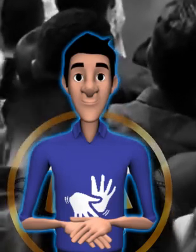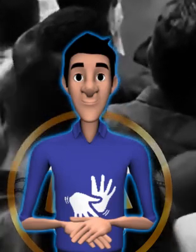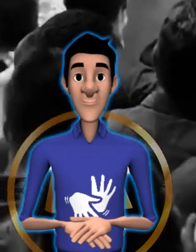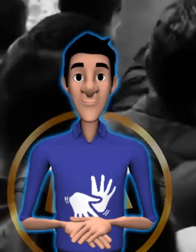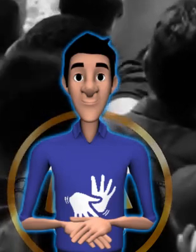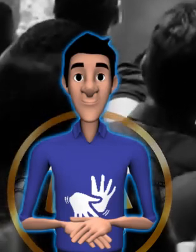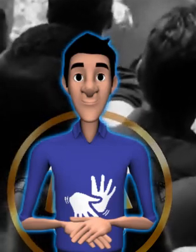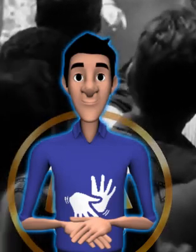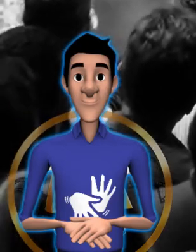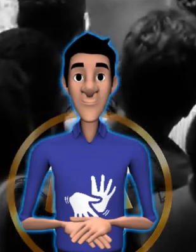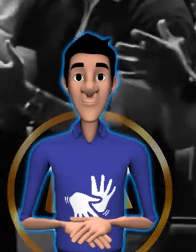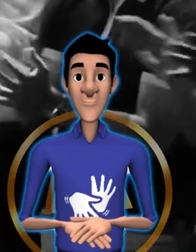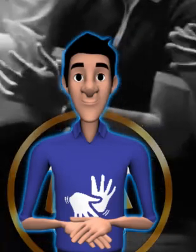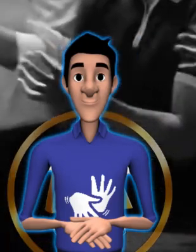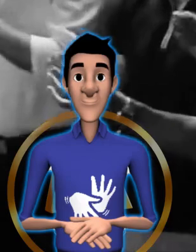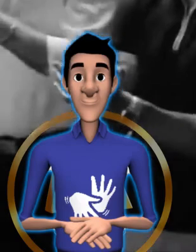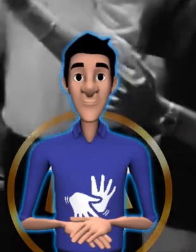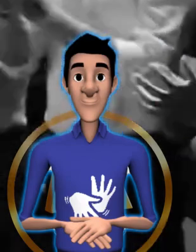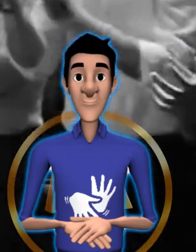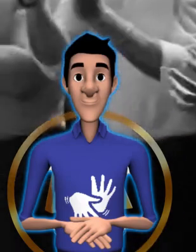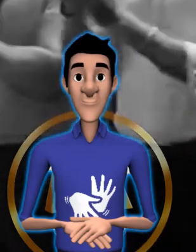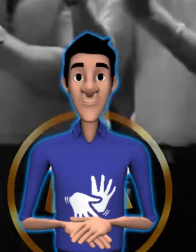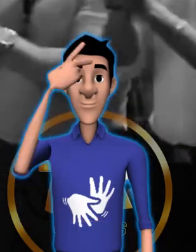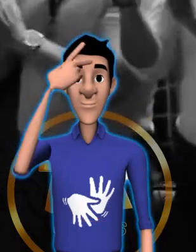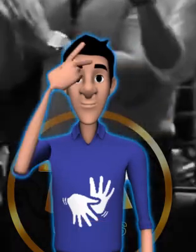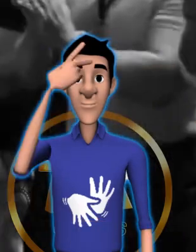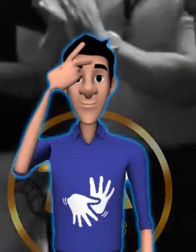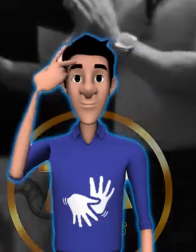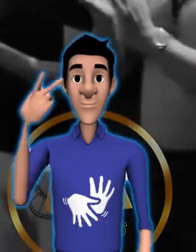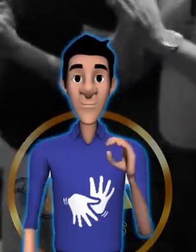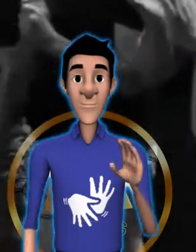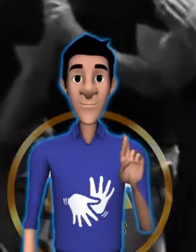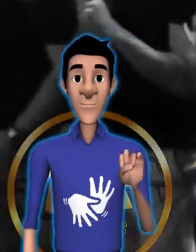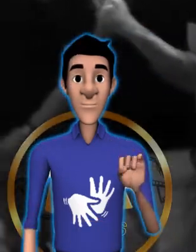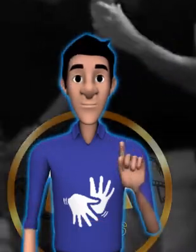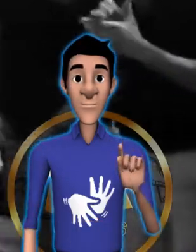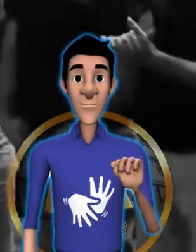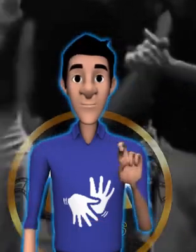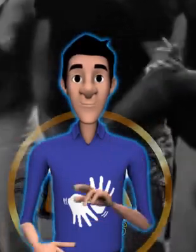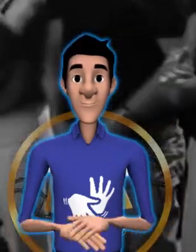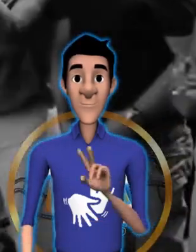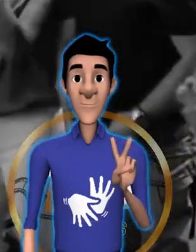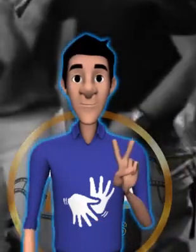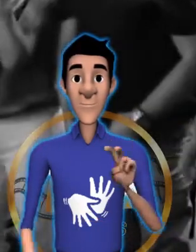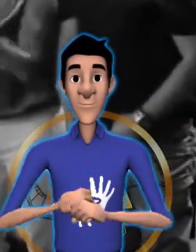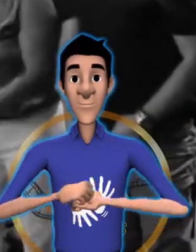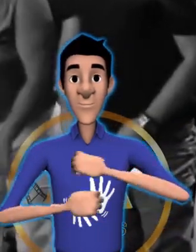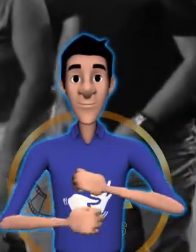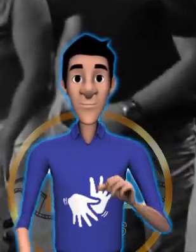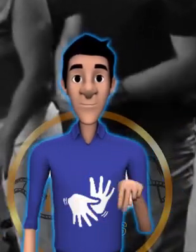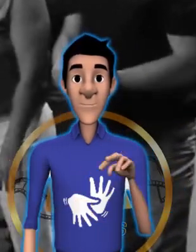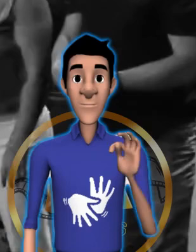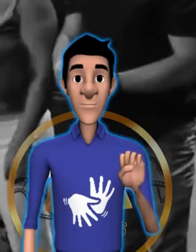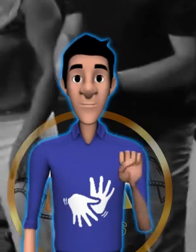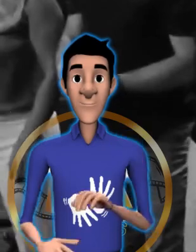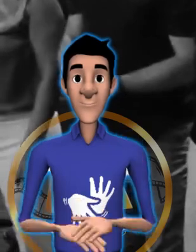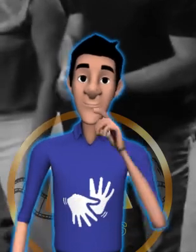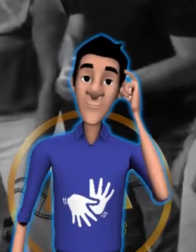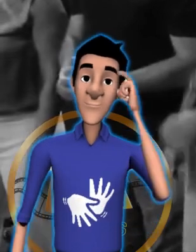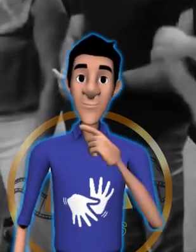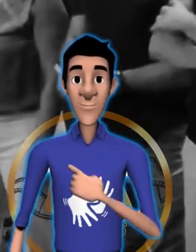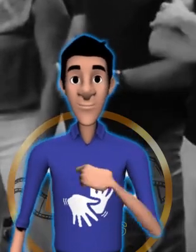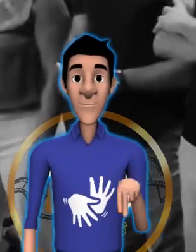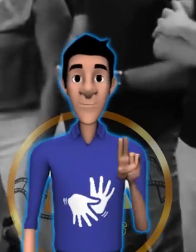Muito bom. Há 2 anos atrás eu achei que a minha vida tinha